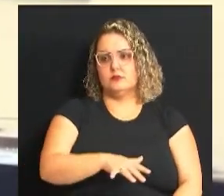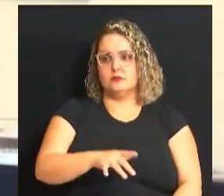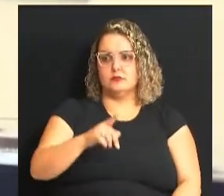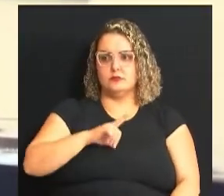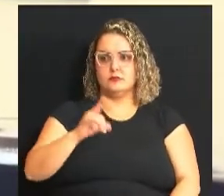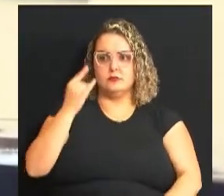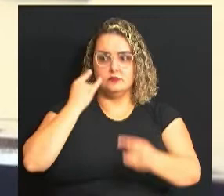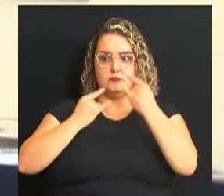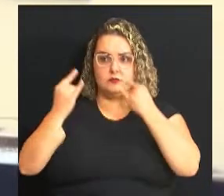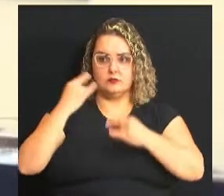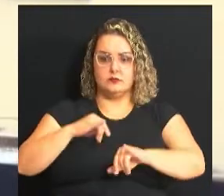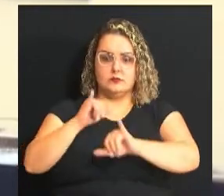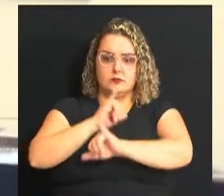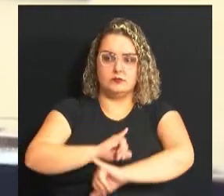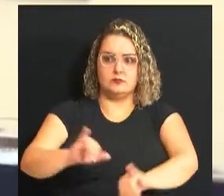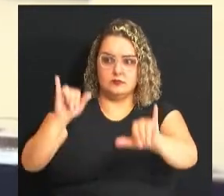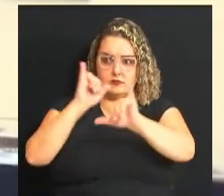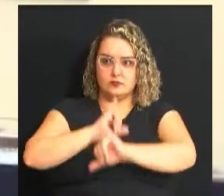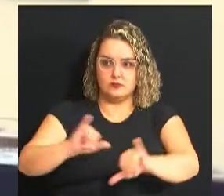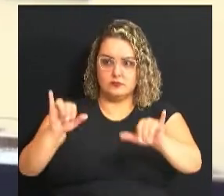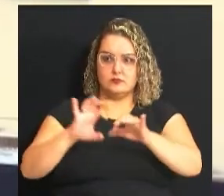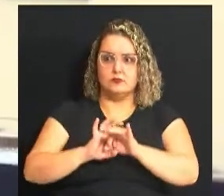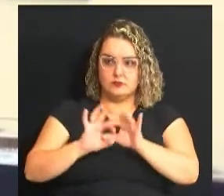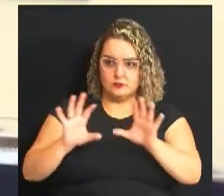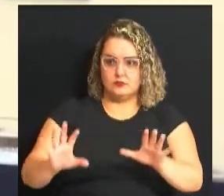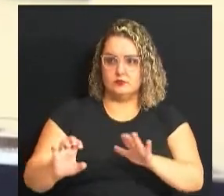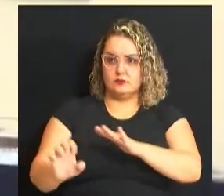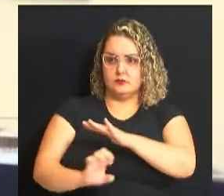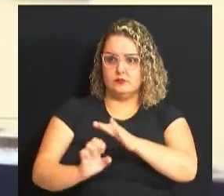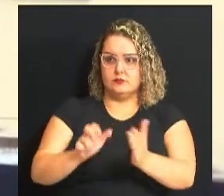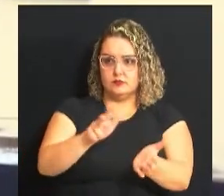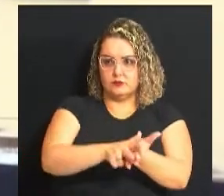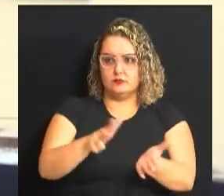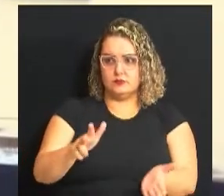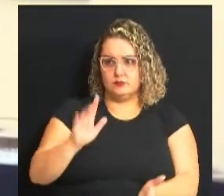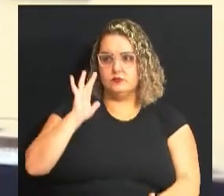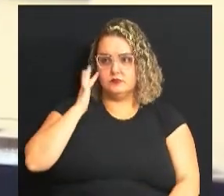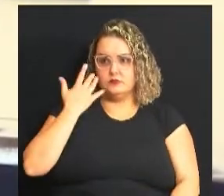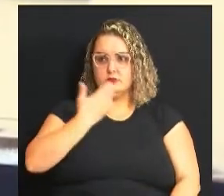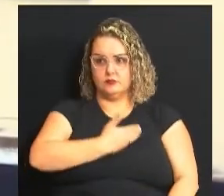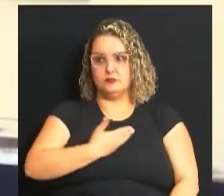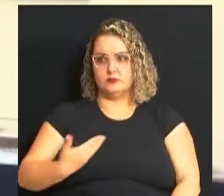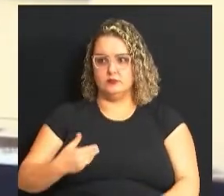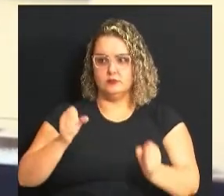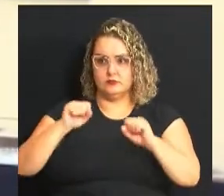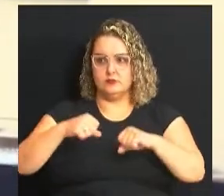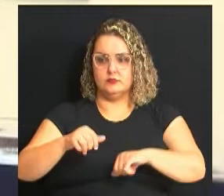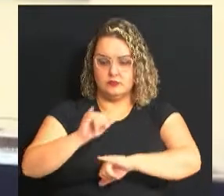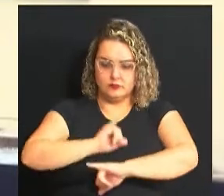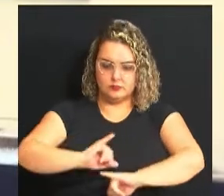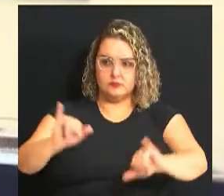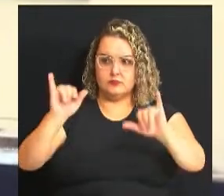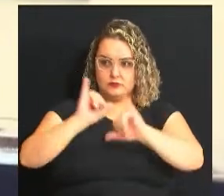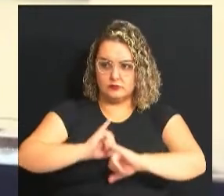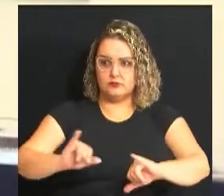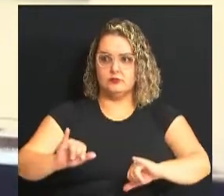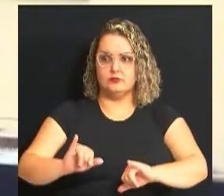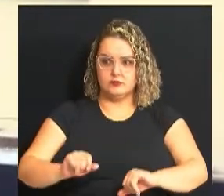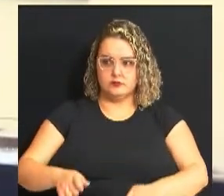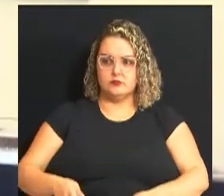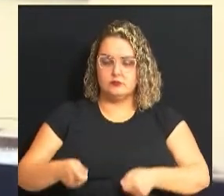interesse em divulgar isso para permitir que as empresas se regularizem. Mas eu acho que o governo deve, sim, fazer uma campanha